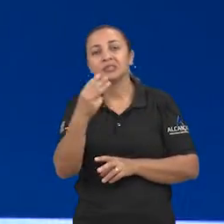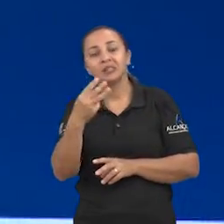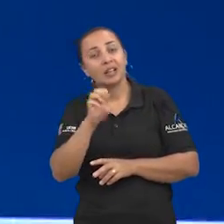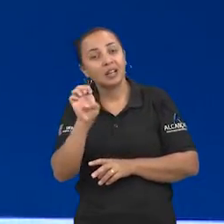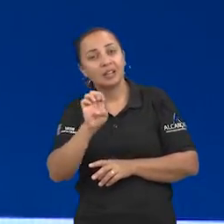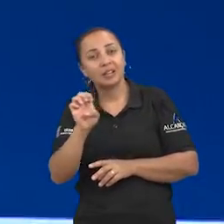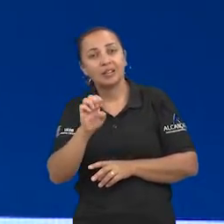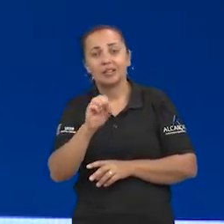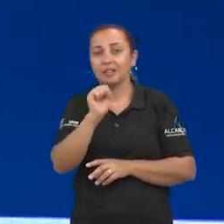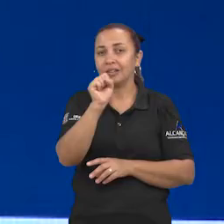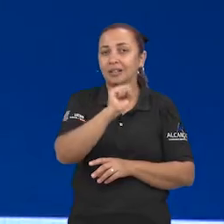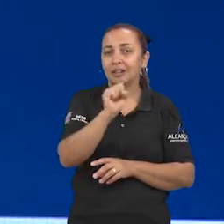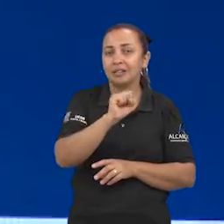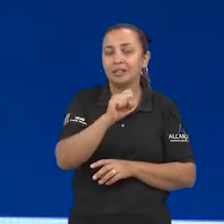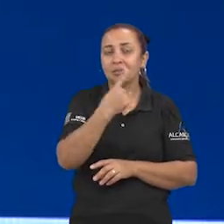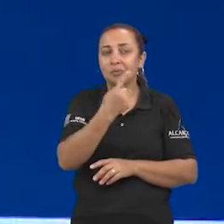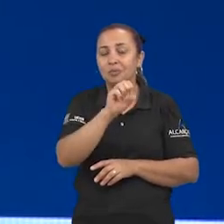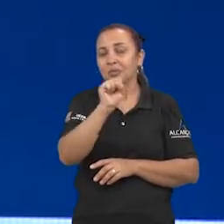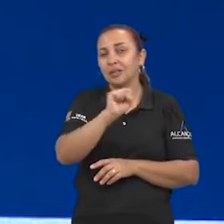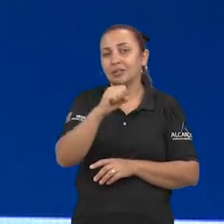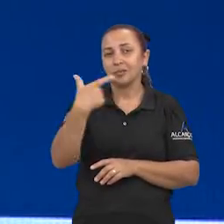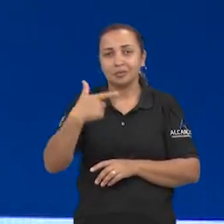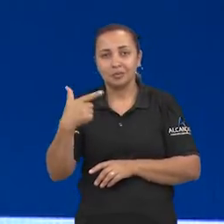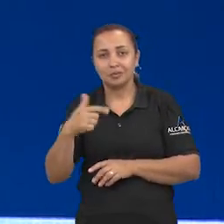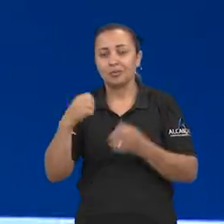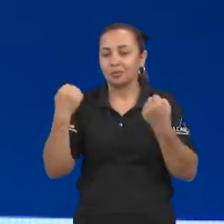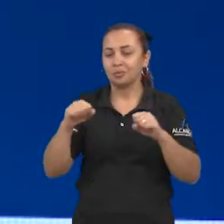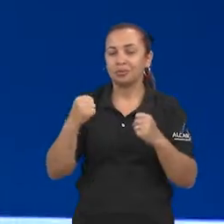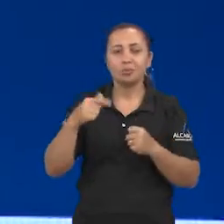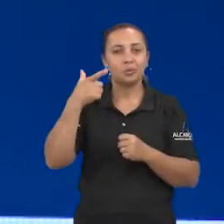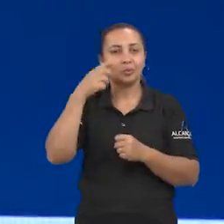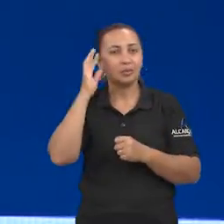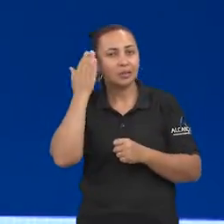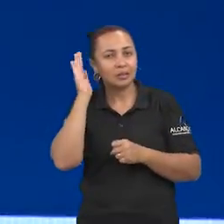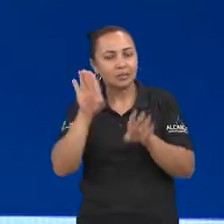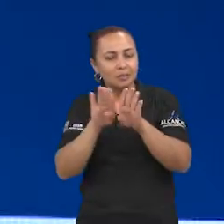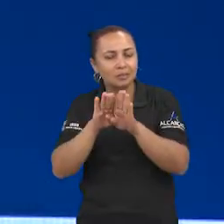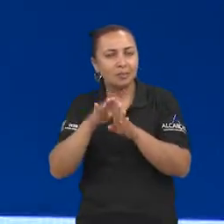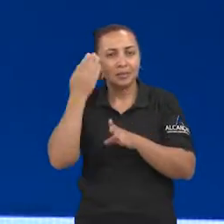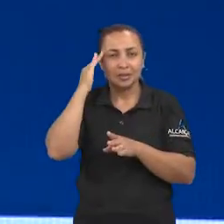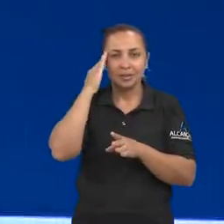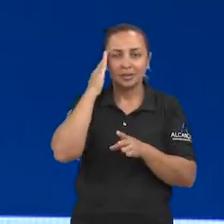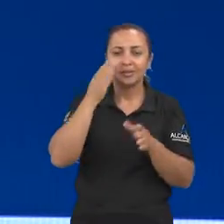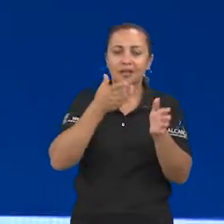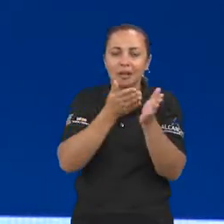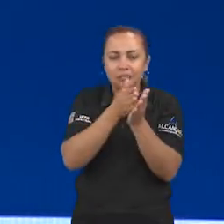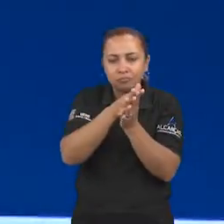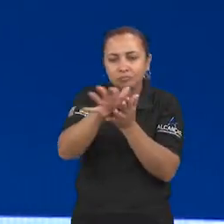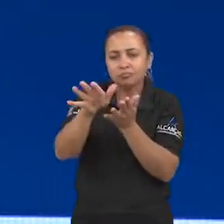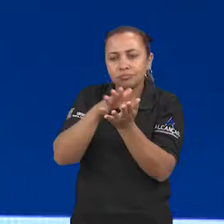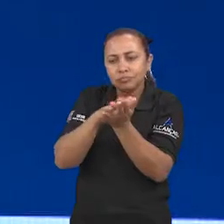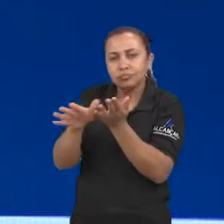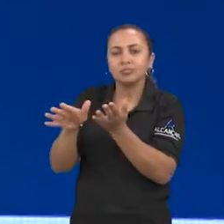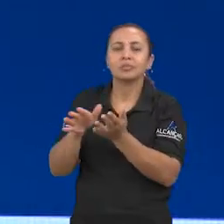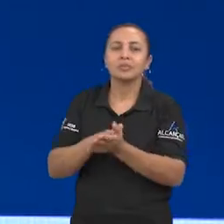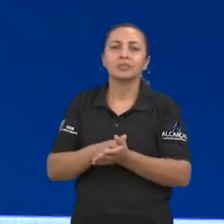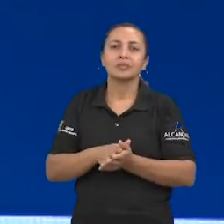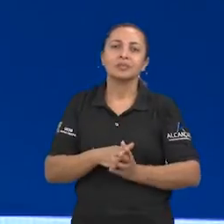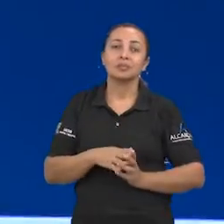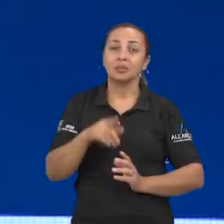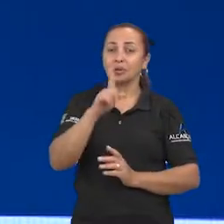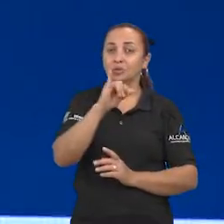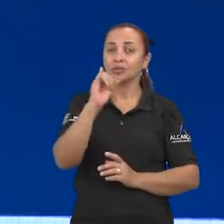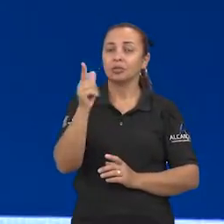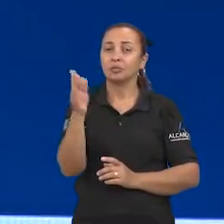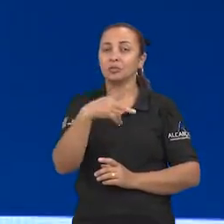S aqui, um S2, e eu posso consultar também a distribuição aqui eletrônica pelo diagrama de